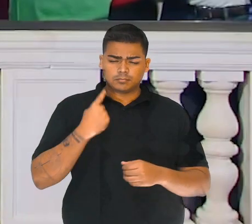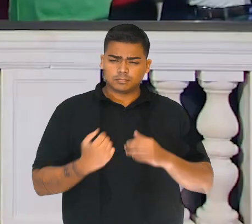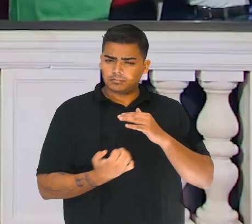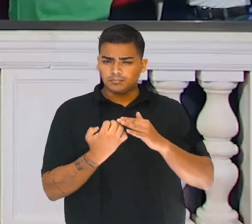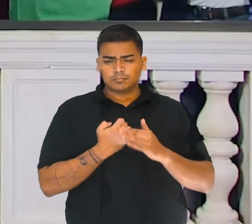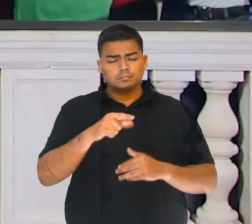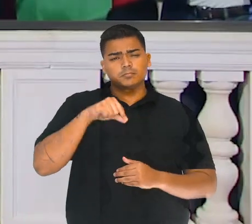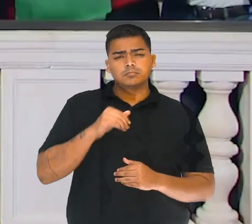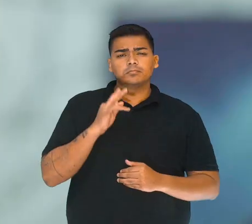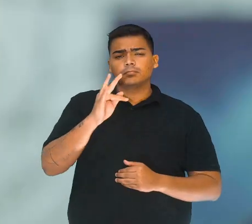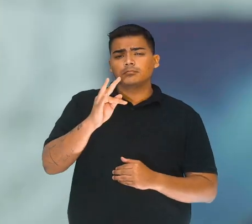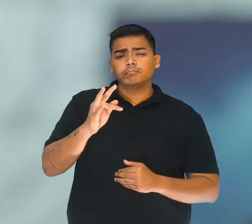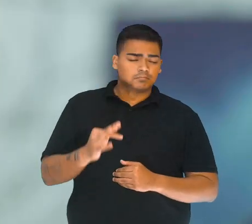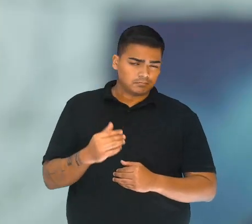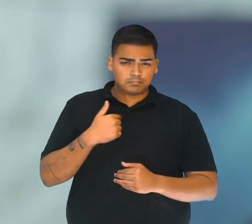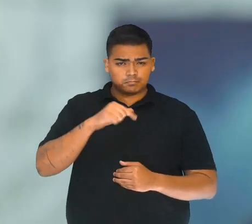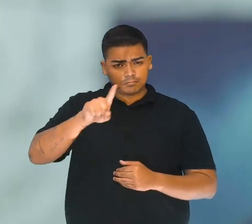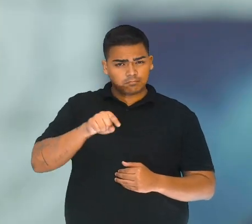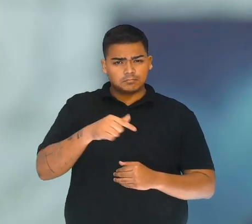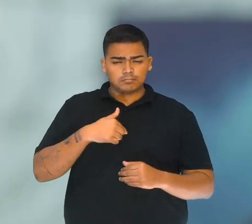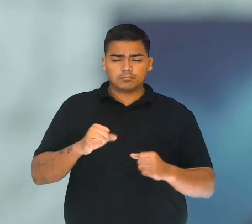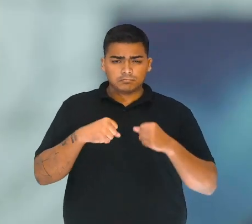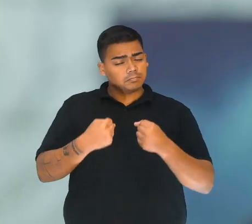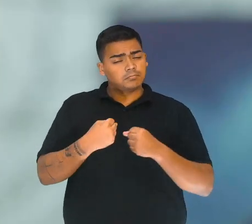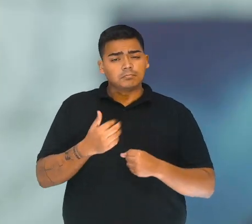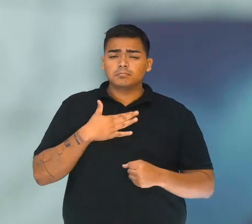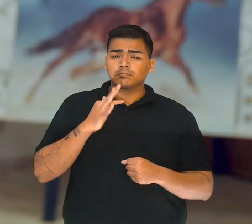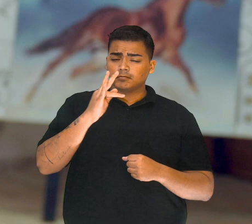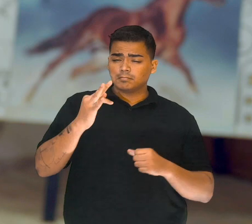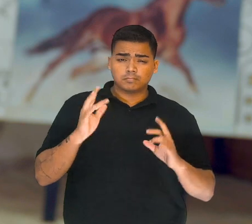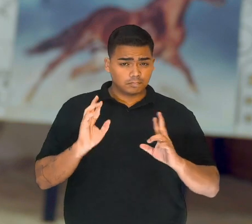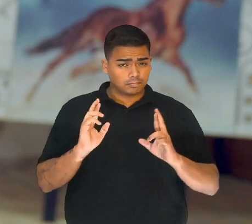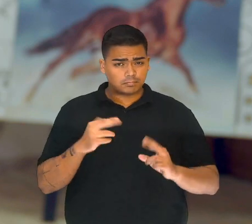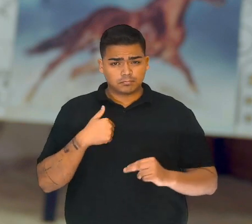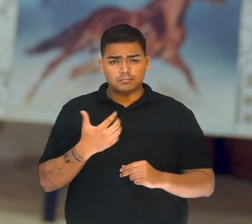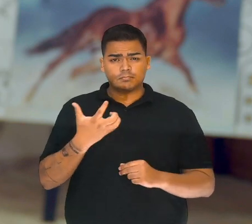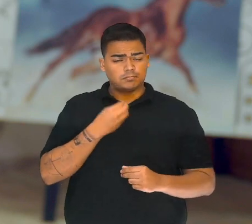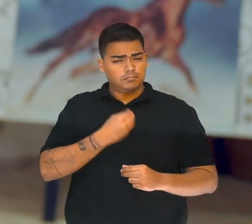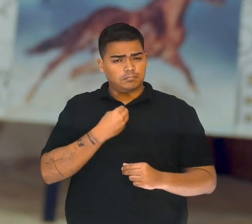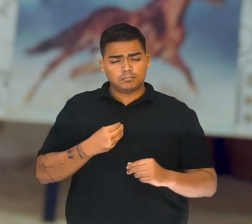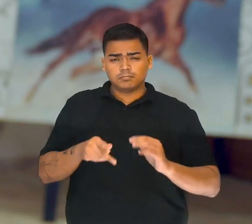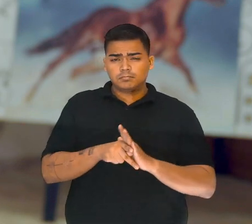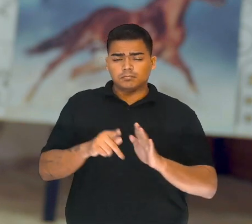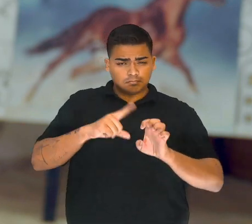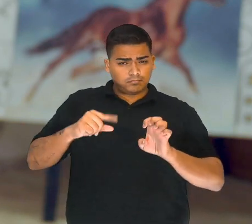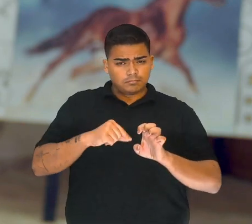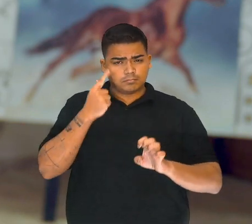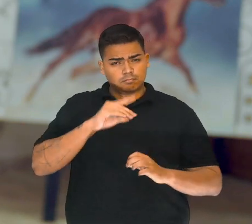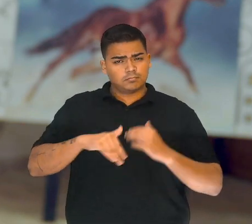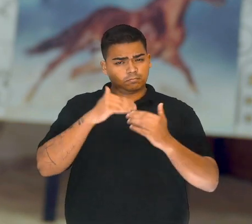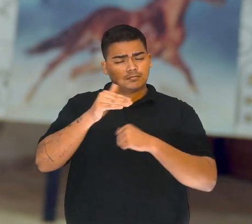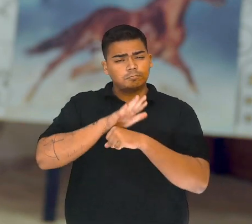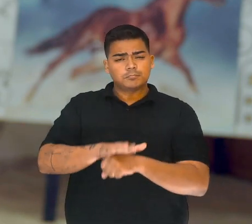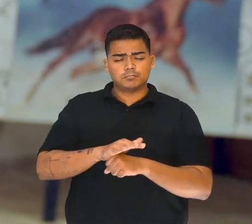decidimos onde queremos chegar. Eu não sou predestinado a dar errado, eu não sou predestinado a se virar bandido, eu não sou predestinado a viver uma vida de pobreza. Eu posso